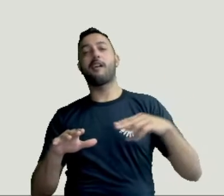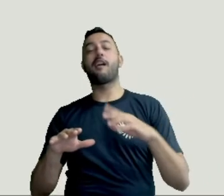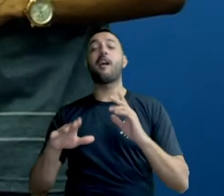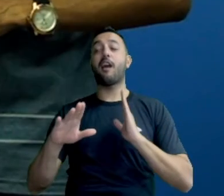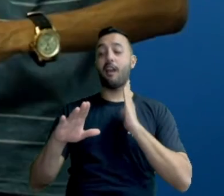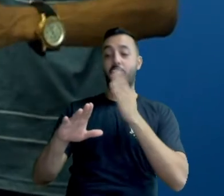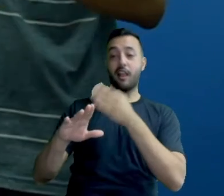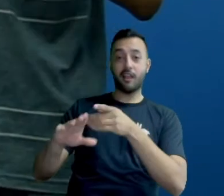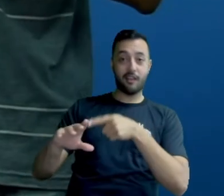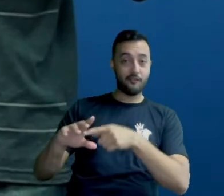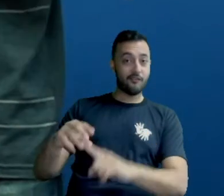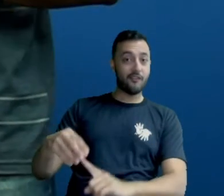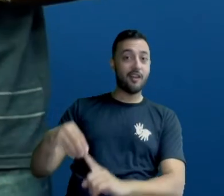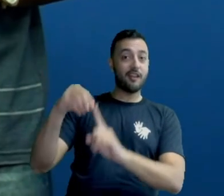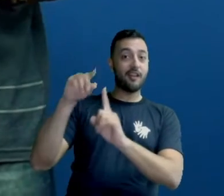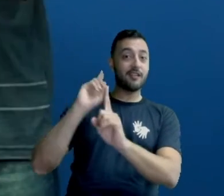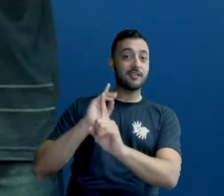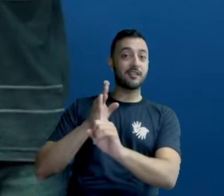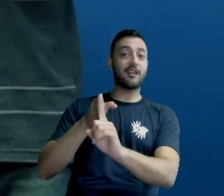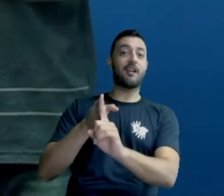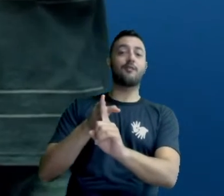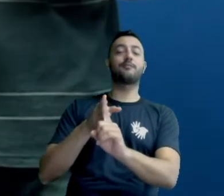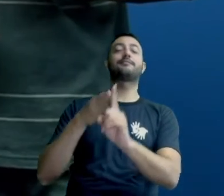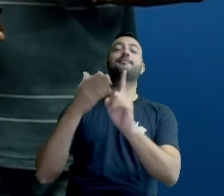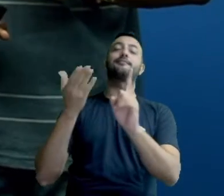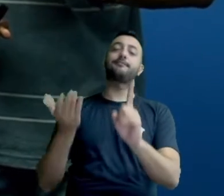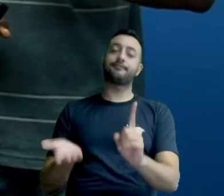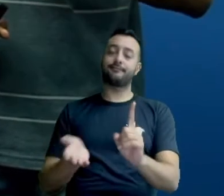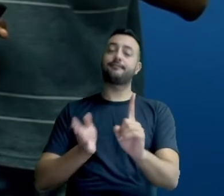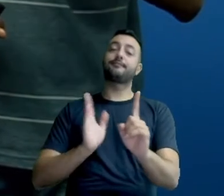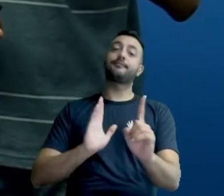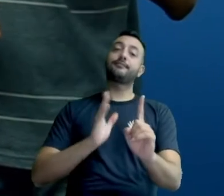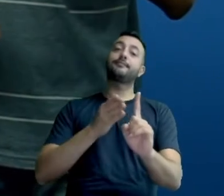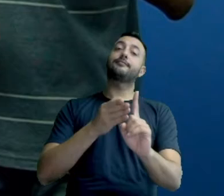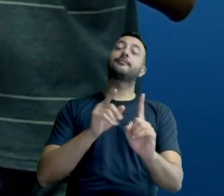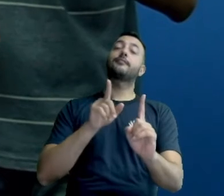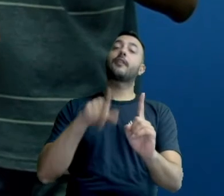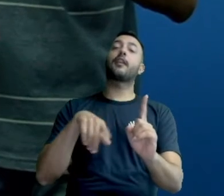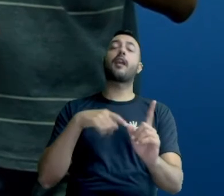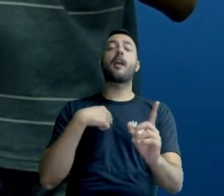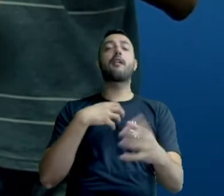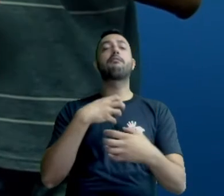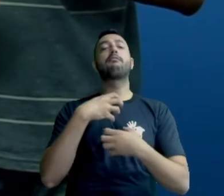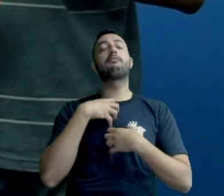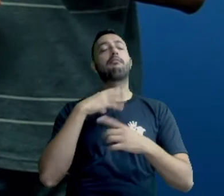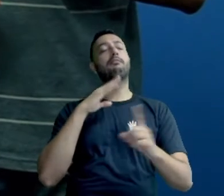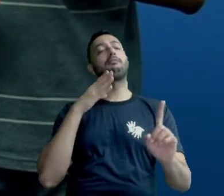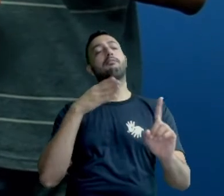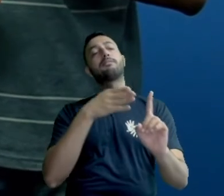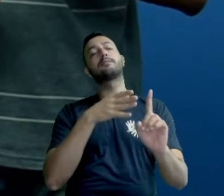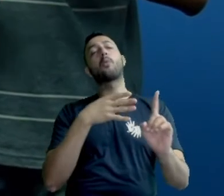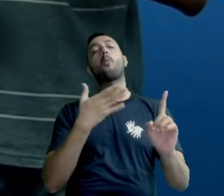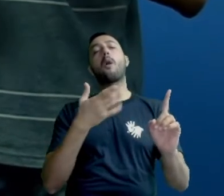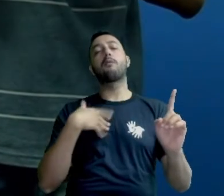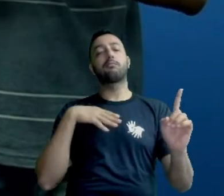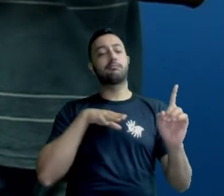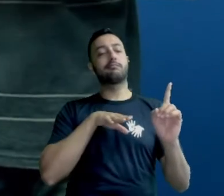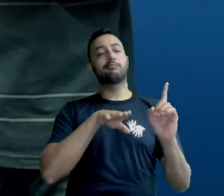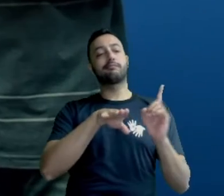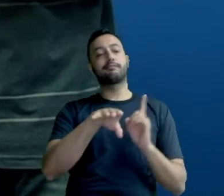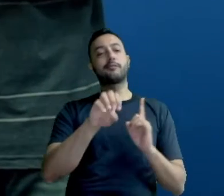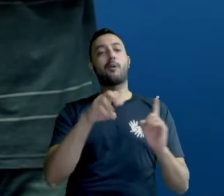falei lá atrás? Referencial, o que é o referencial? Referencial é um ponto de referência. Agora é o seguinte,